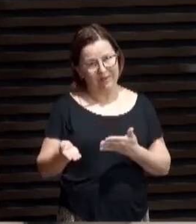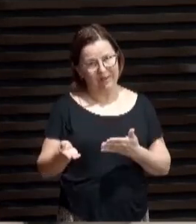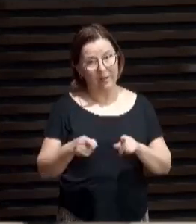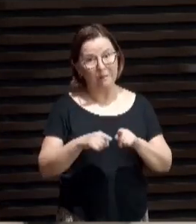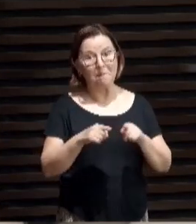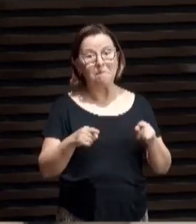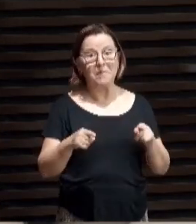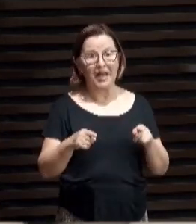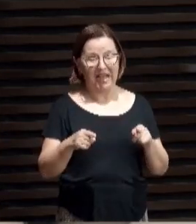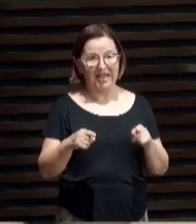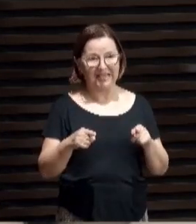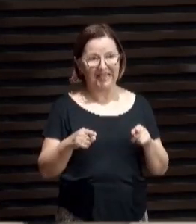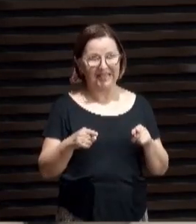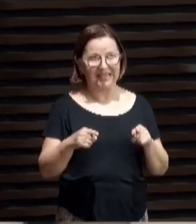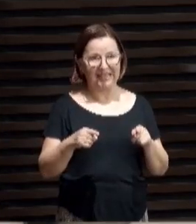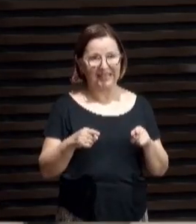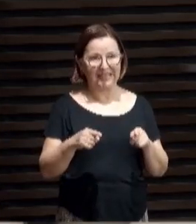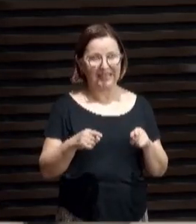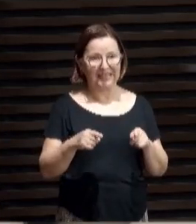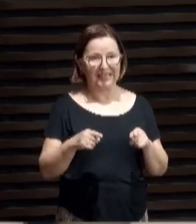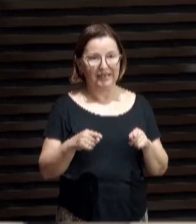mas eu tenho que ter cuidado.